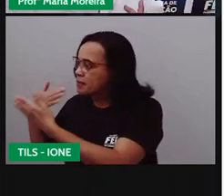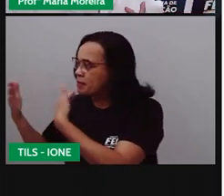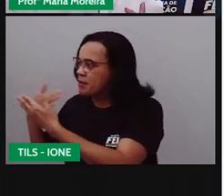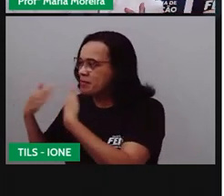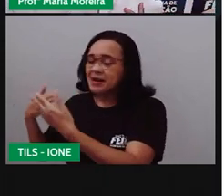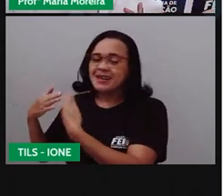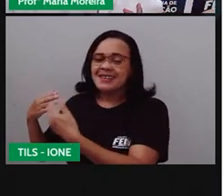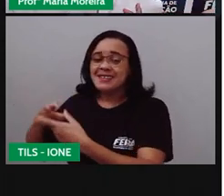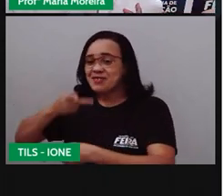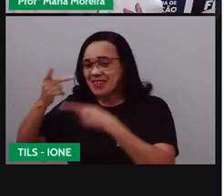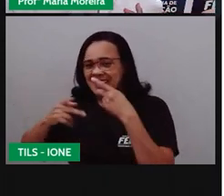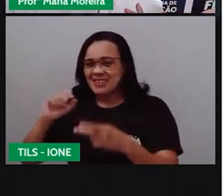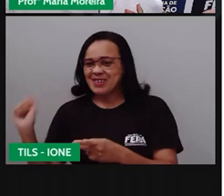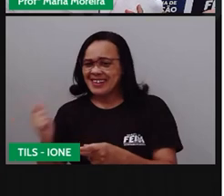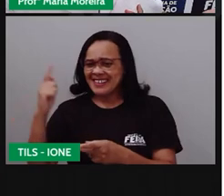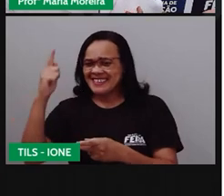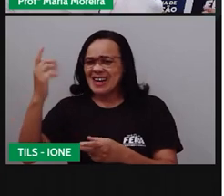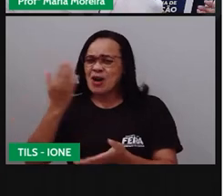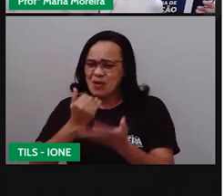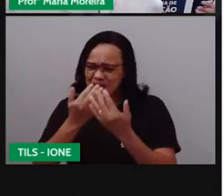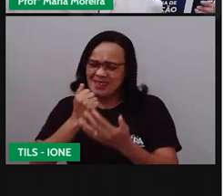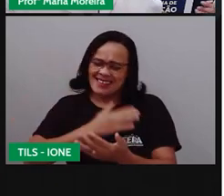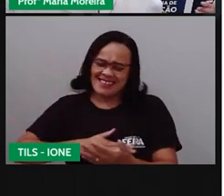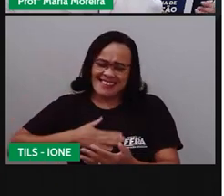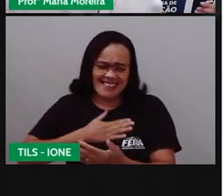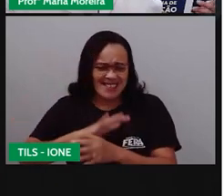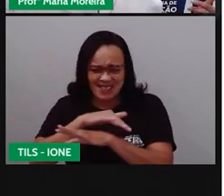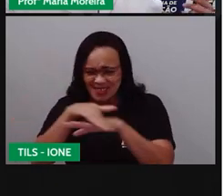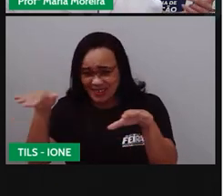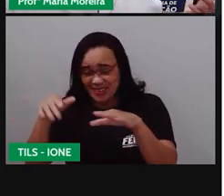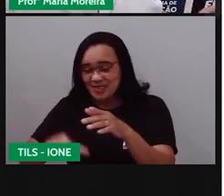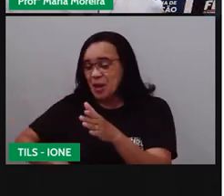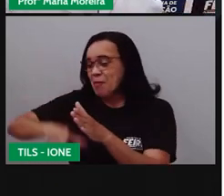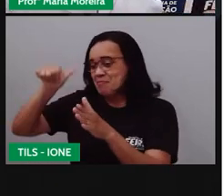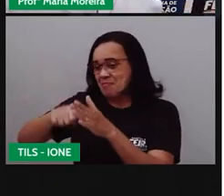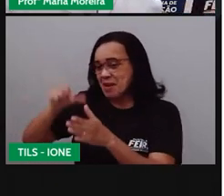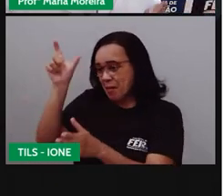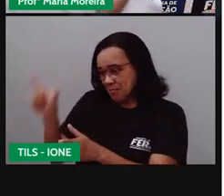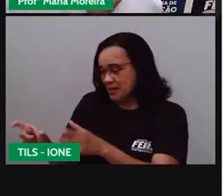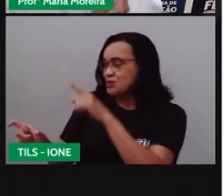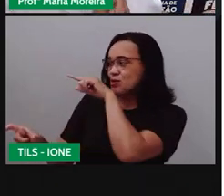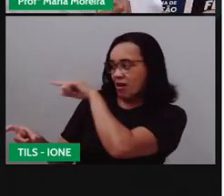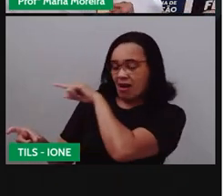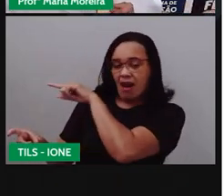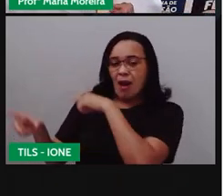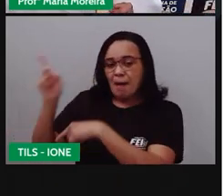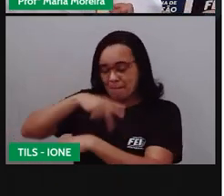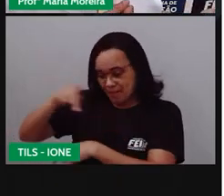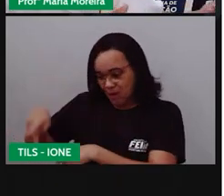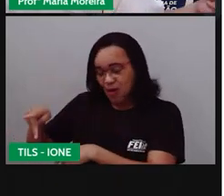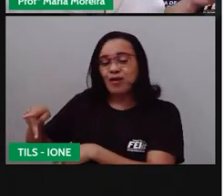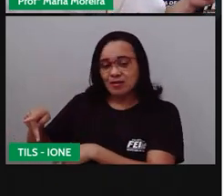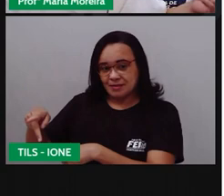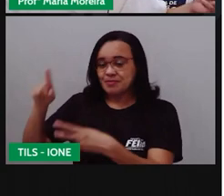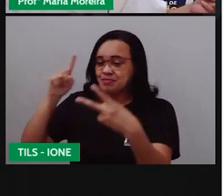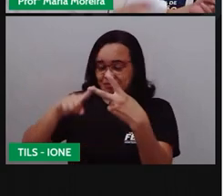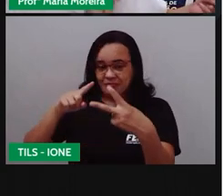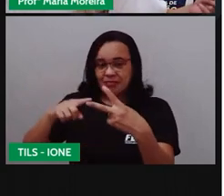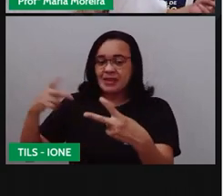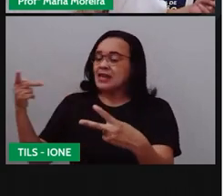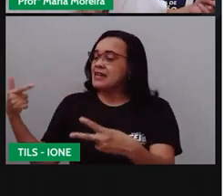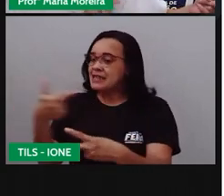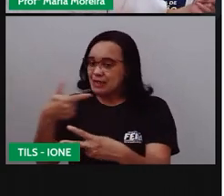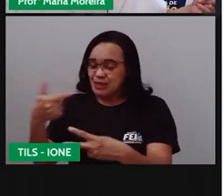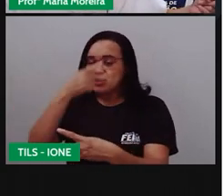só gosta de comer. Então, eu, primeira pessoa, porque sou eu que estou dizendo que Anderson só gosta de comer. E Ione é